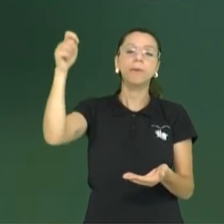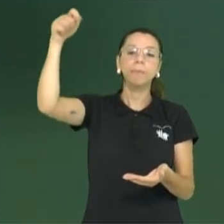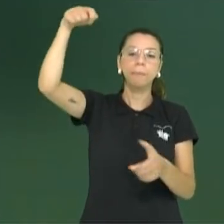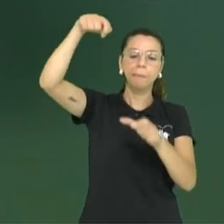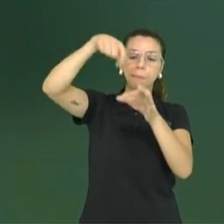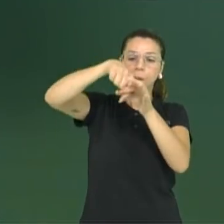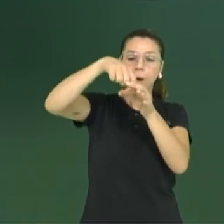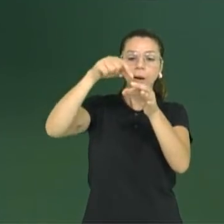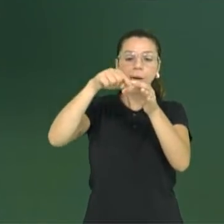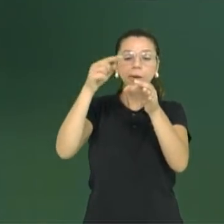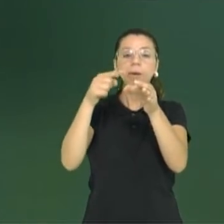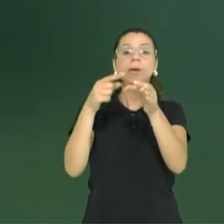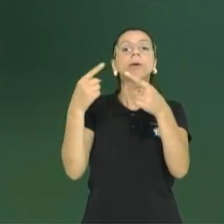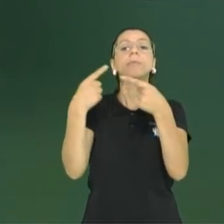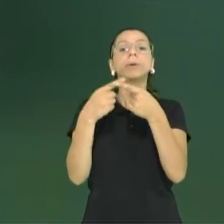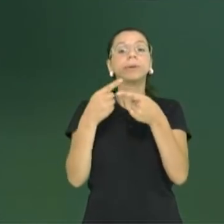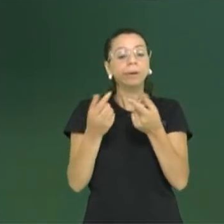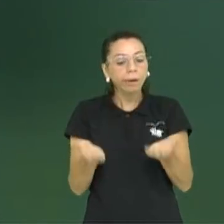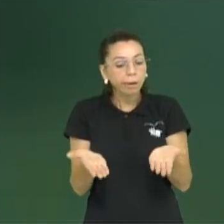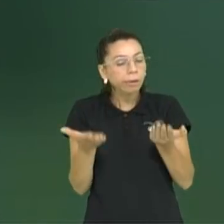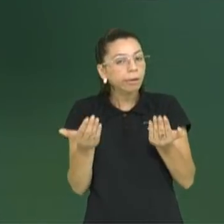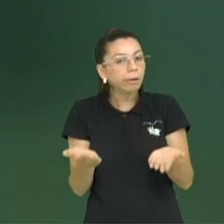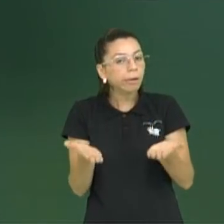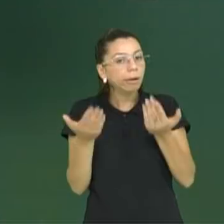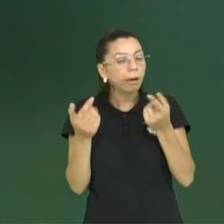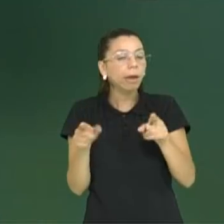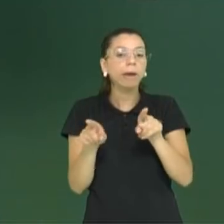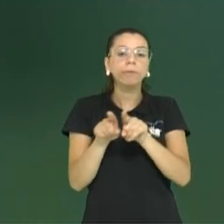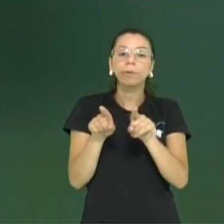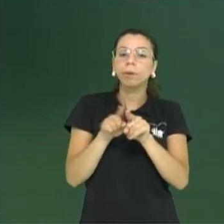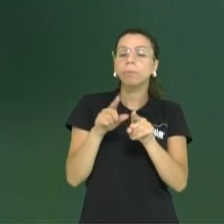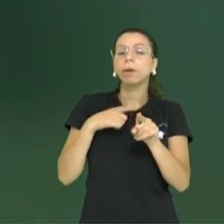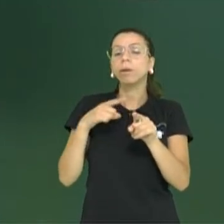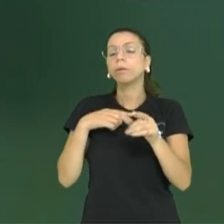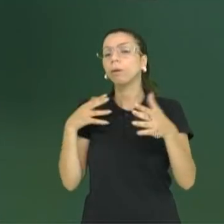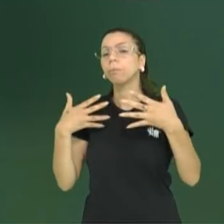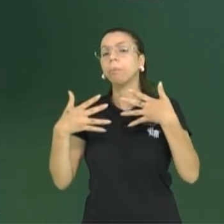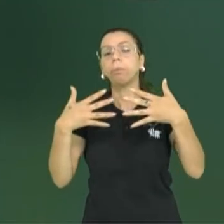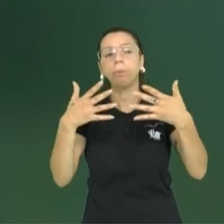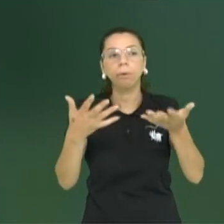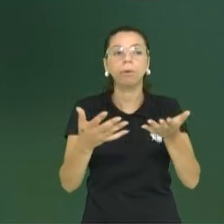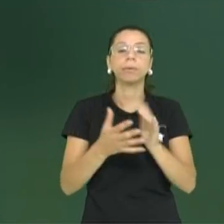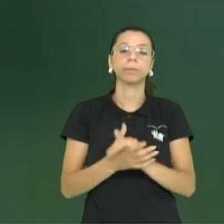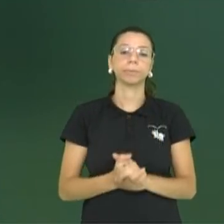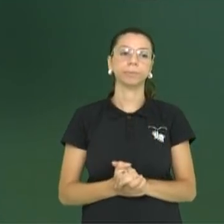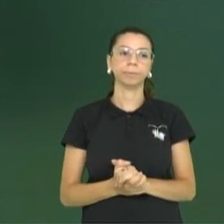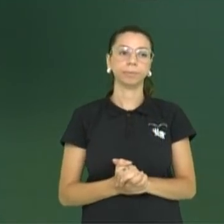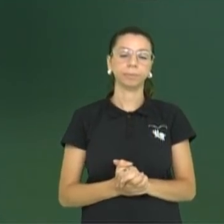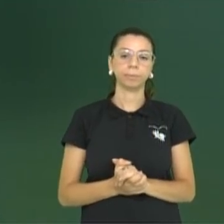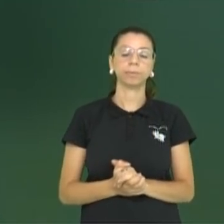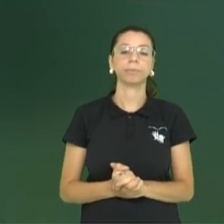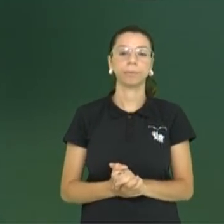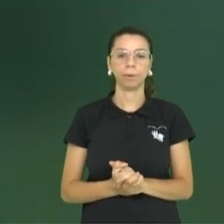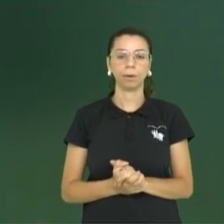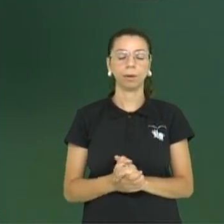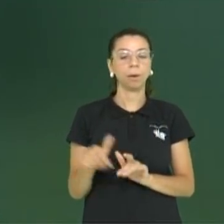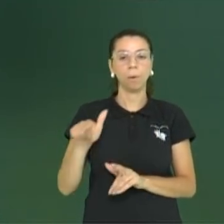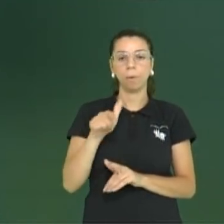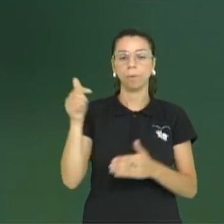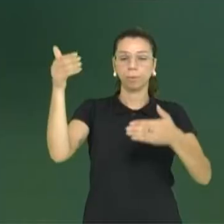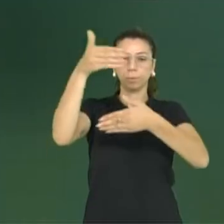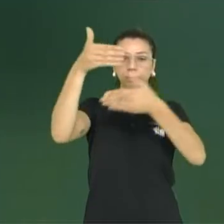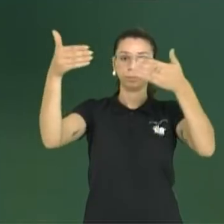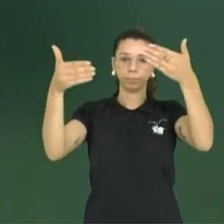materiais, porque é um material leve, poroso. E aqui a gente vai conversar sobre essa próxima imagem. Já que o